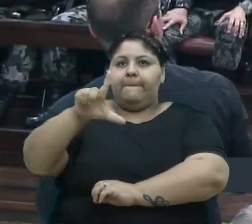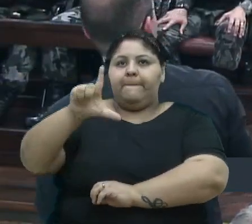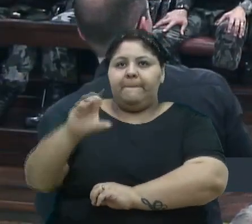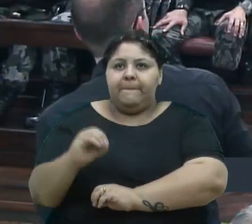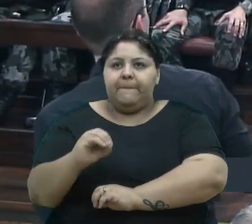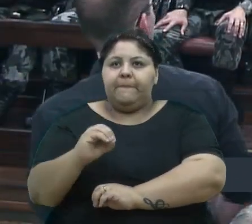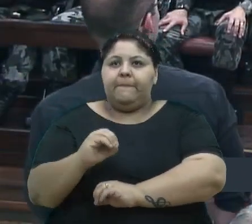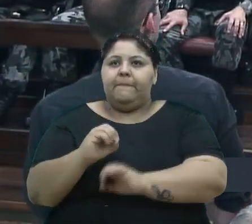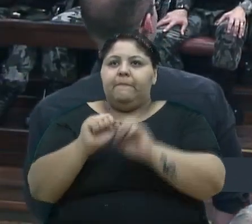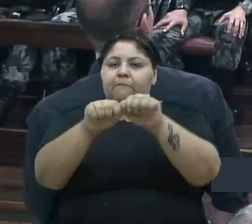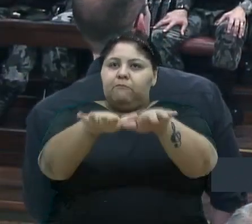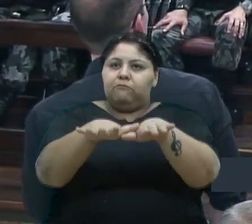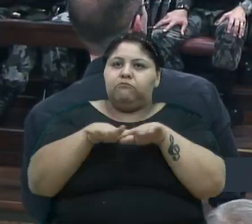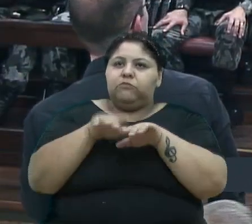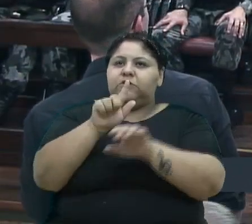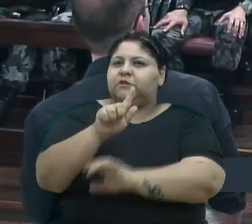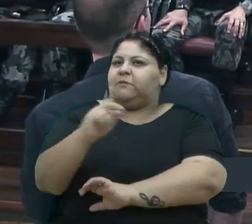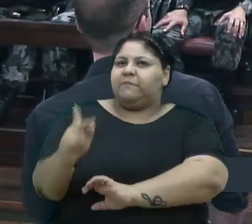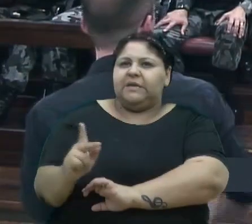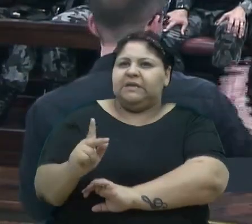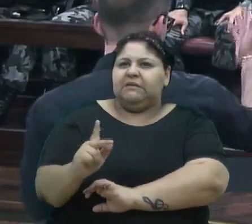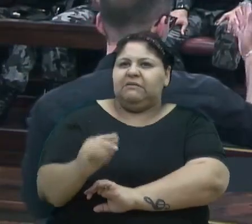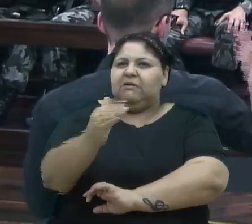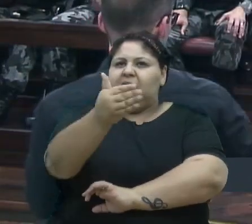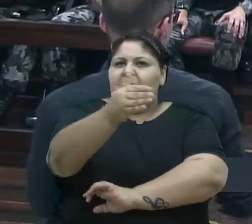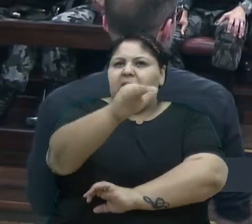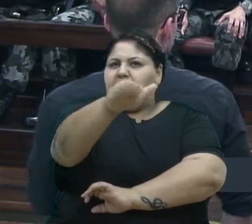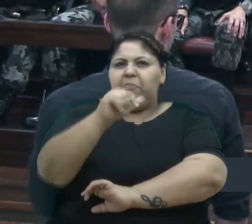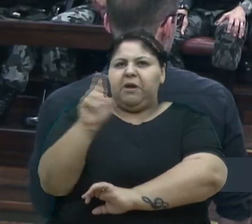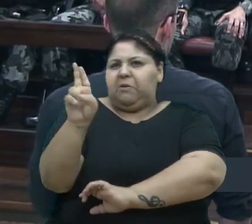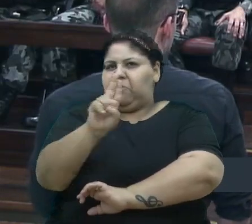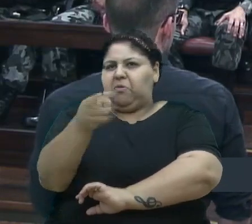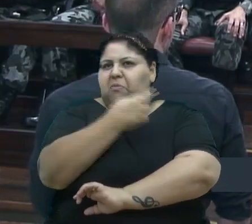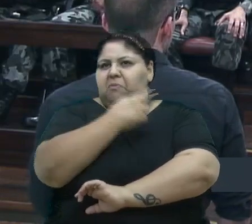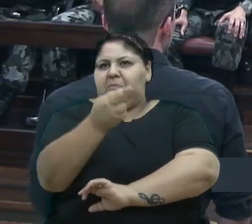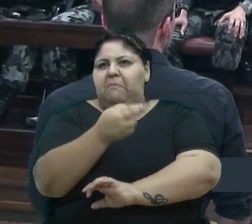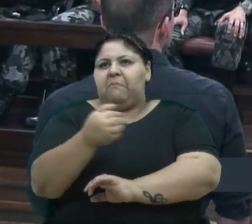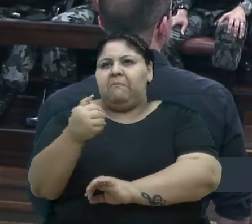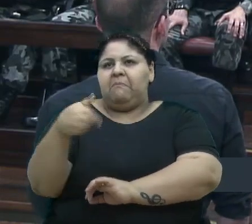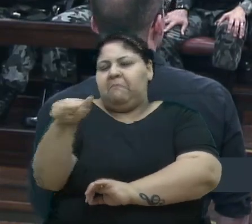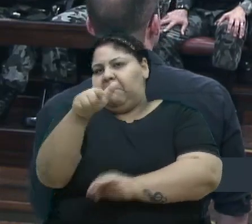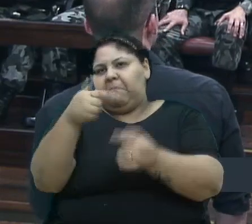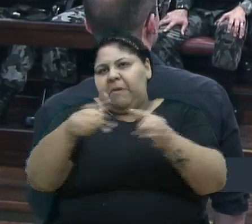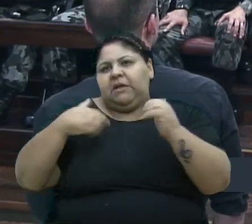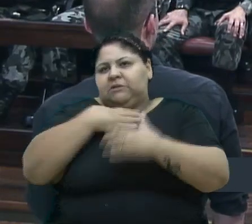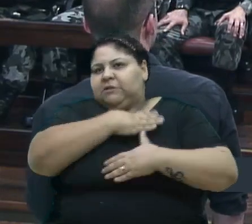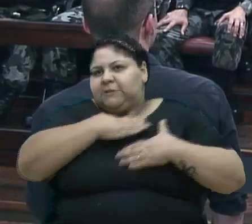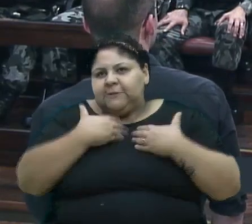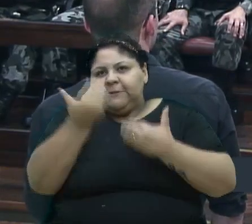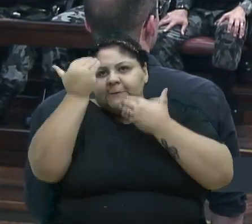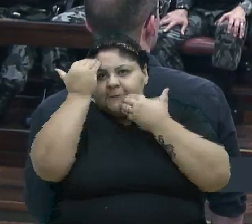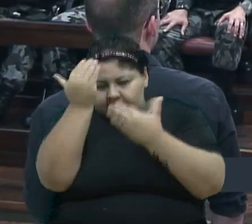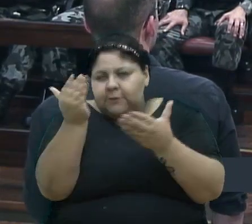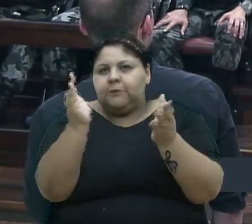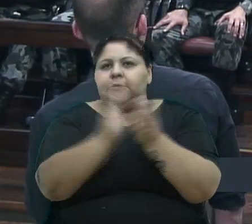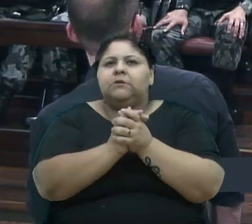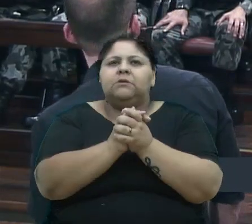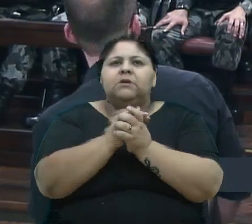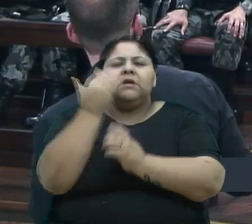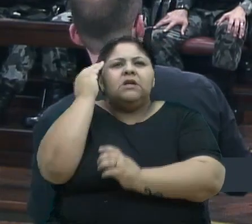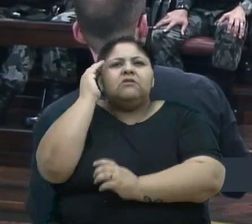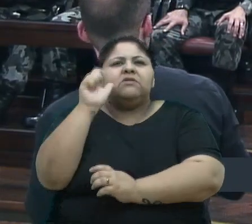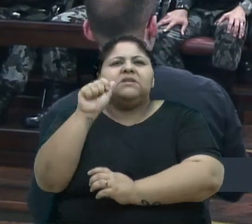do IGP, nós não pegamos o nome de representação, mas sintam-se saudados por gentileza. Não sei se o Ayrton está aí,